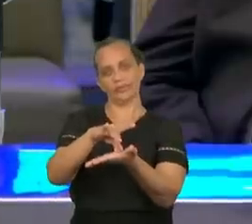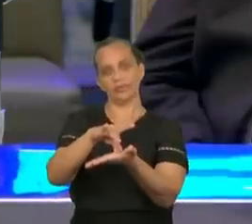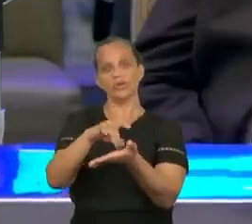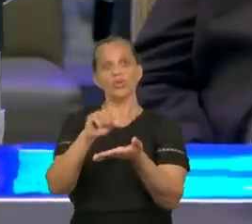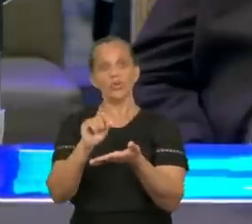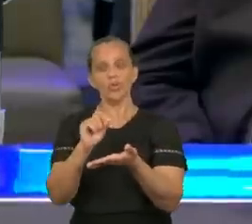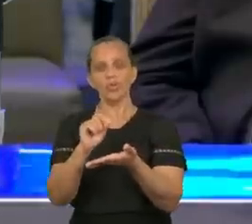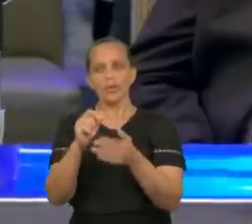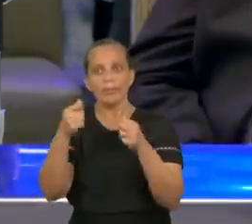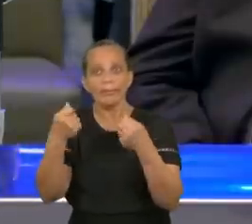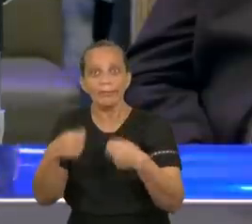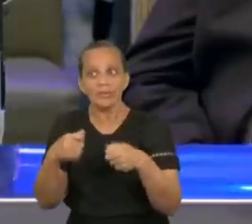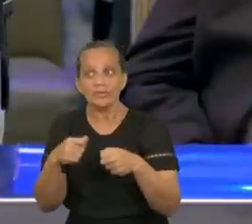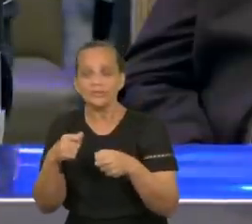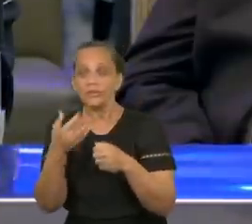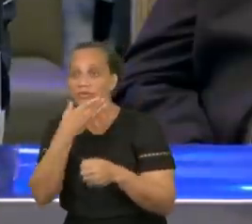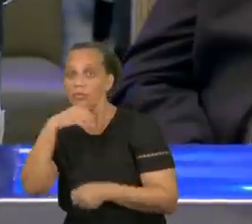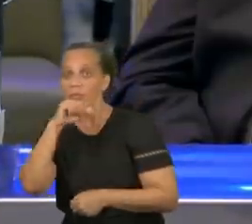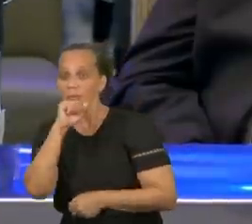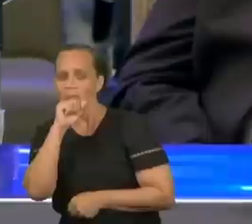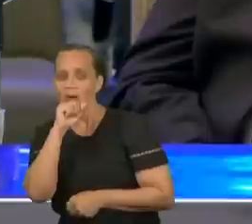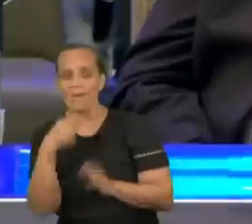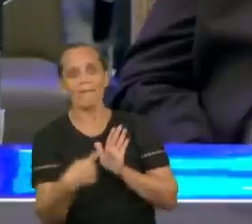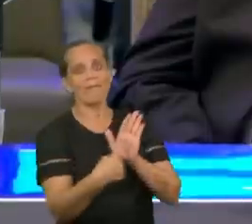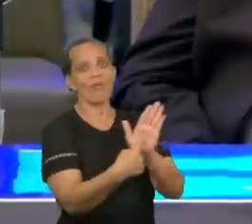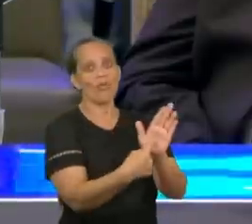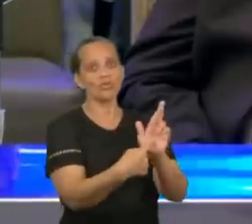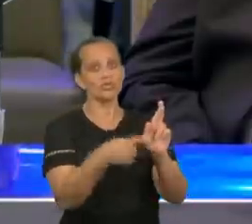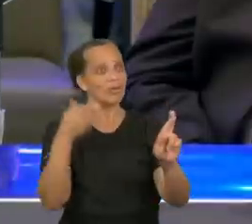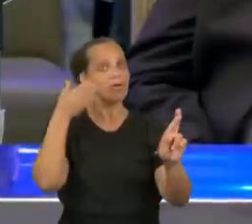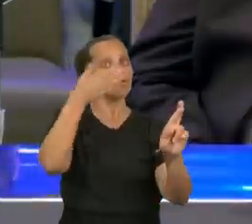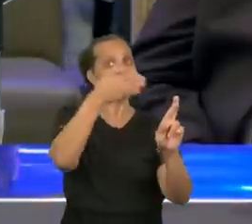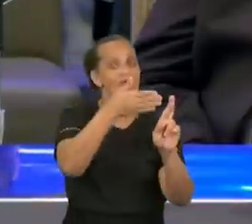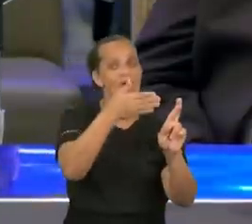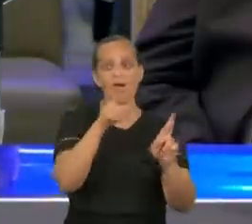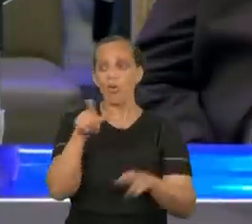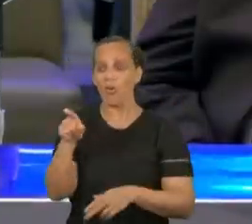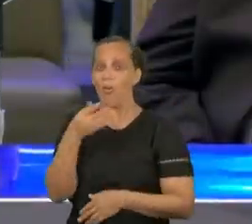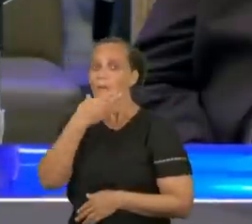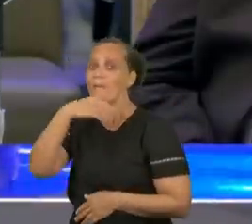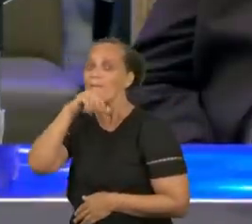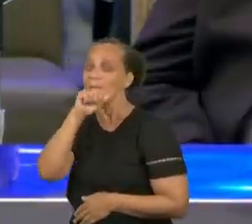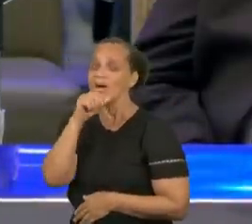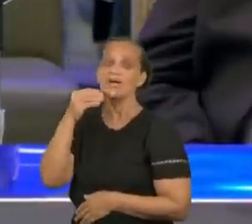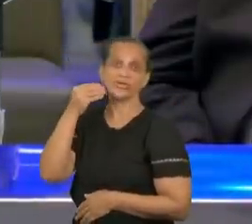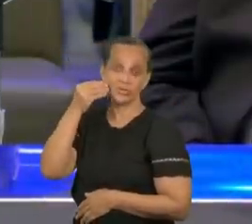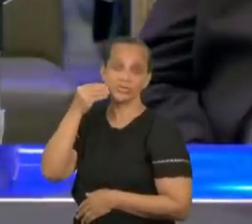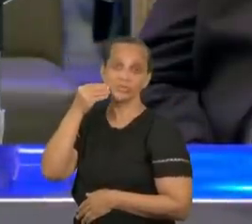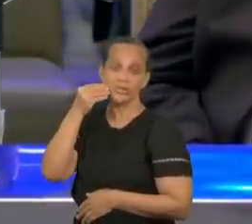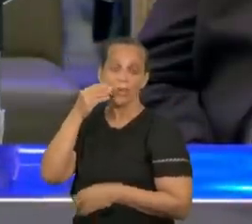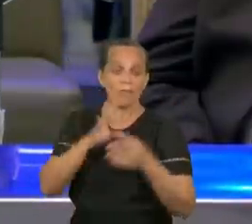a referência do pai faltou a voz da experiência do pai para